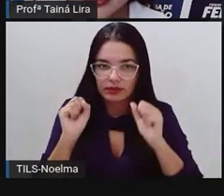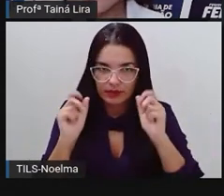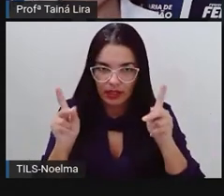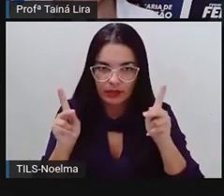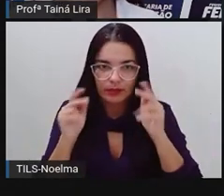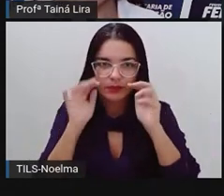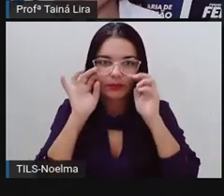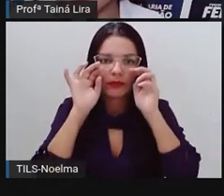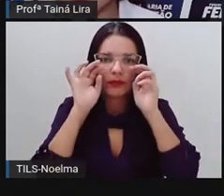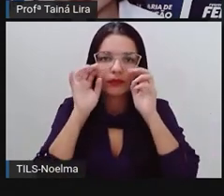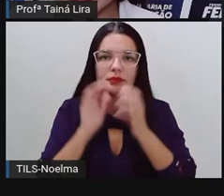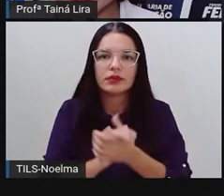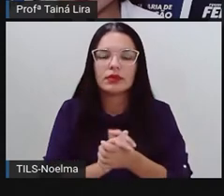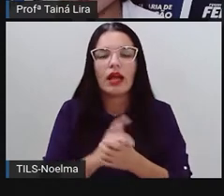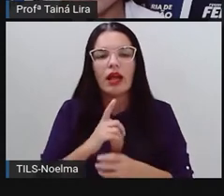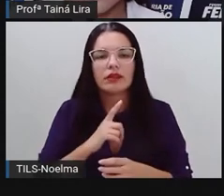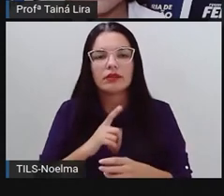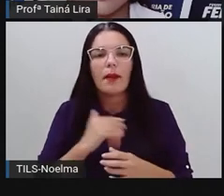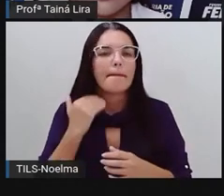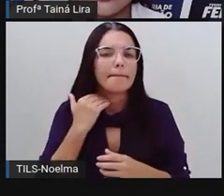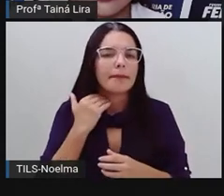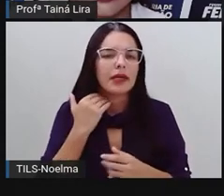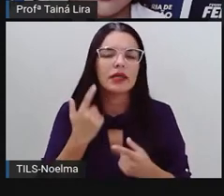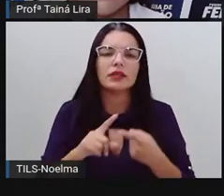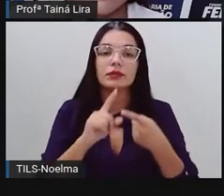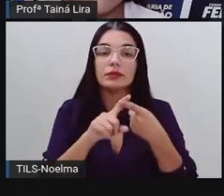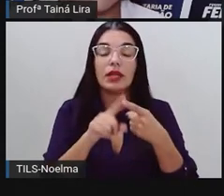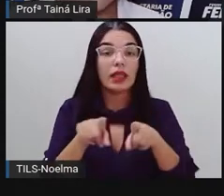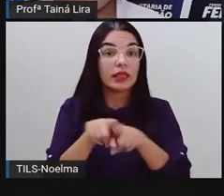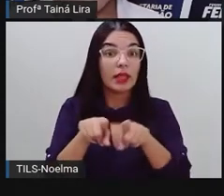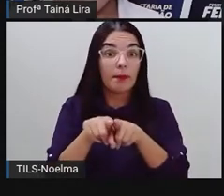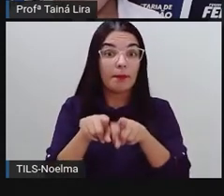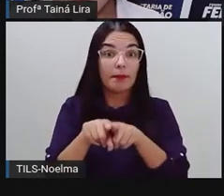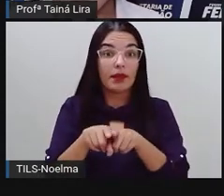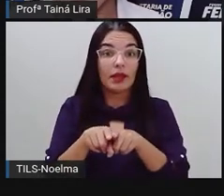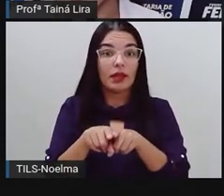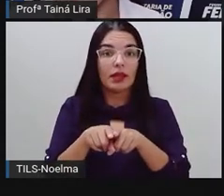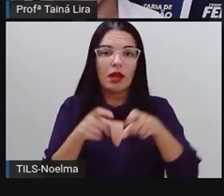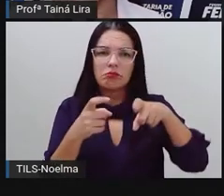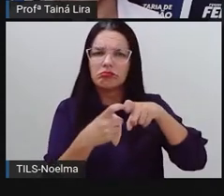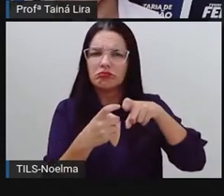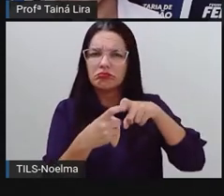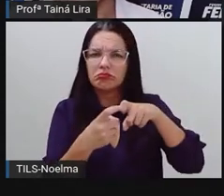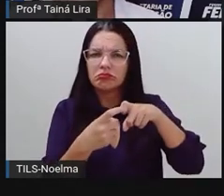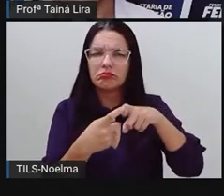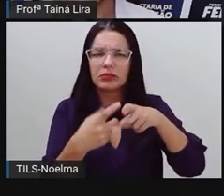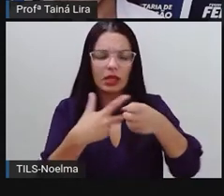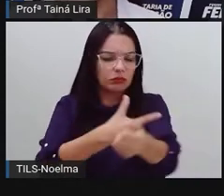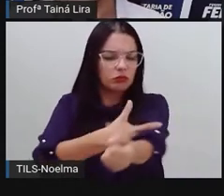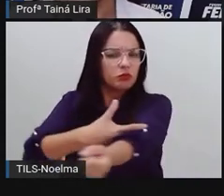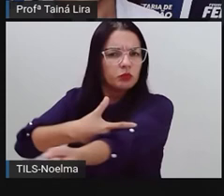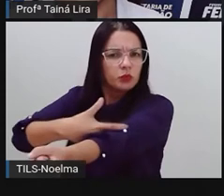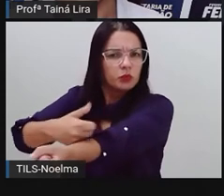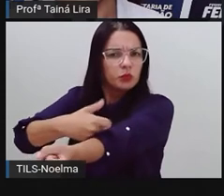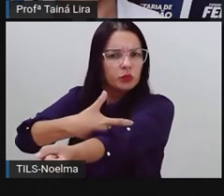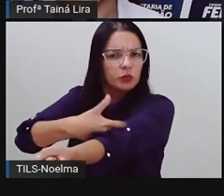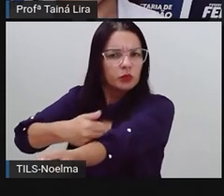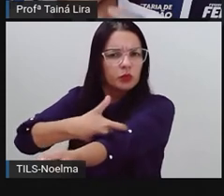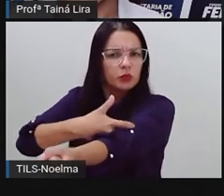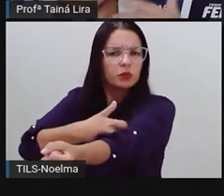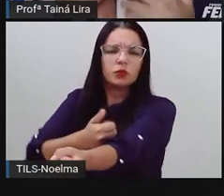tá então banco Olha lá serviço médico né que muitas vezes não tem